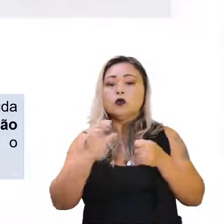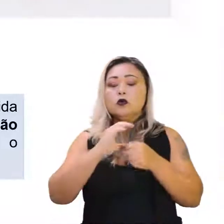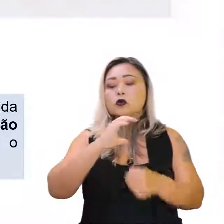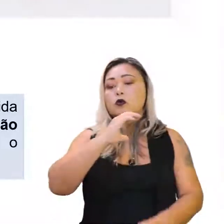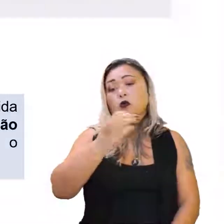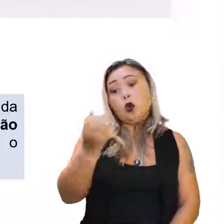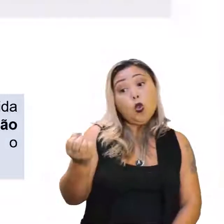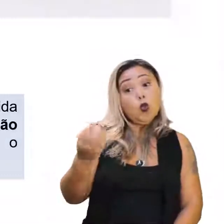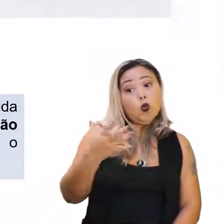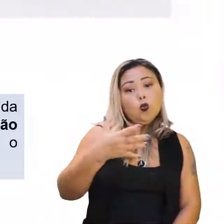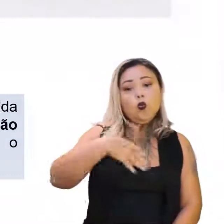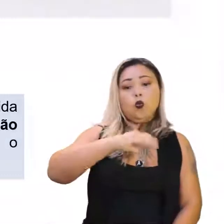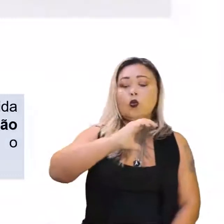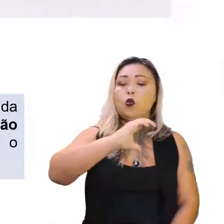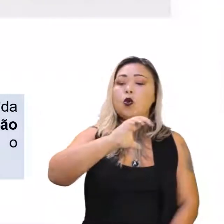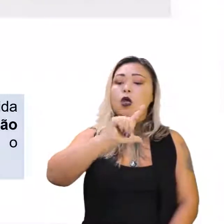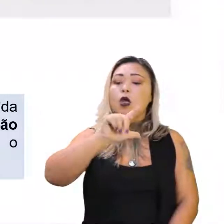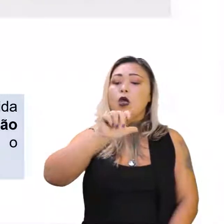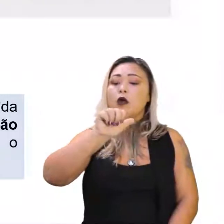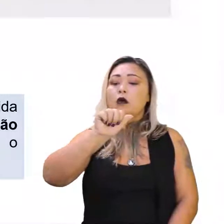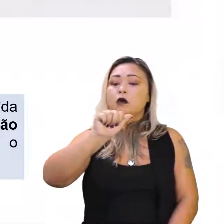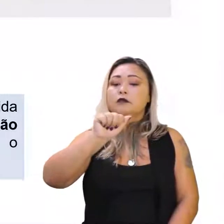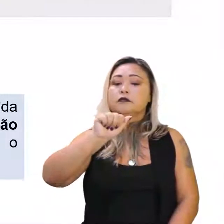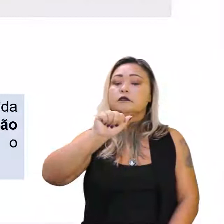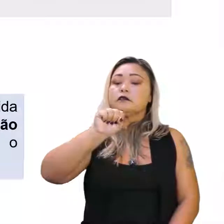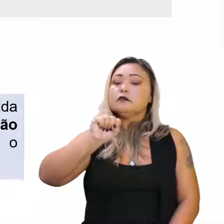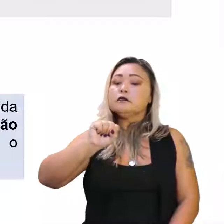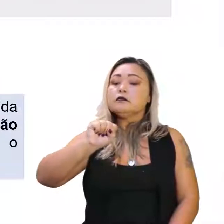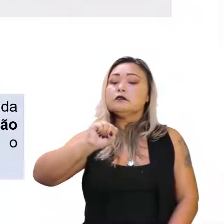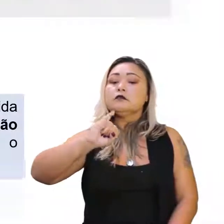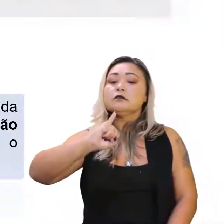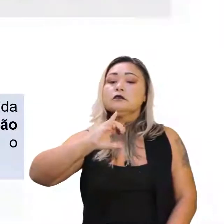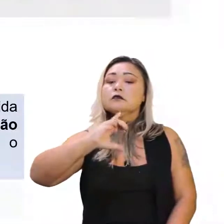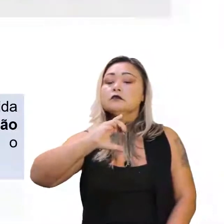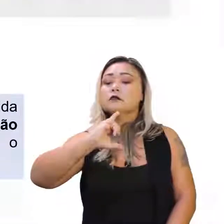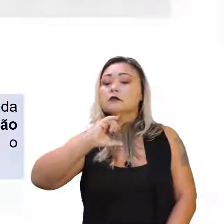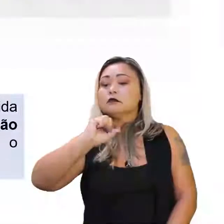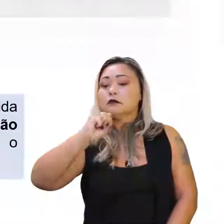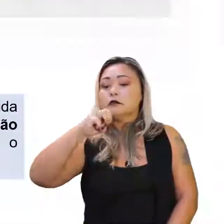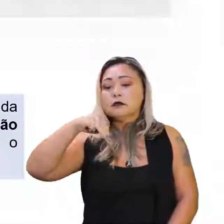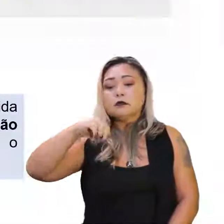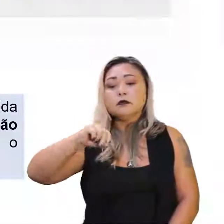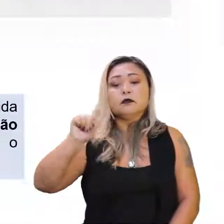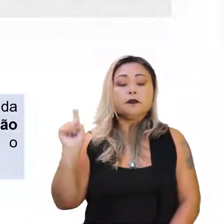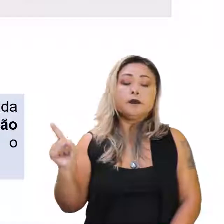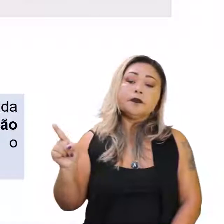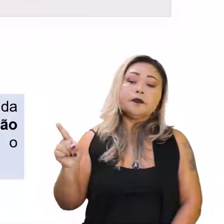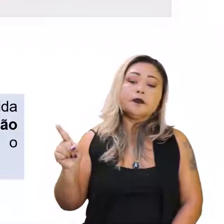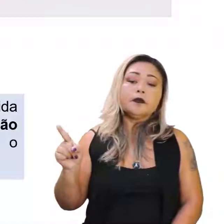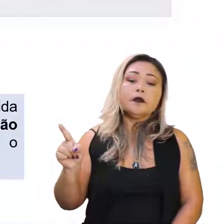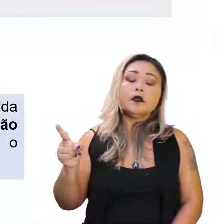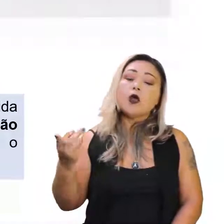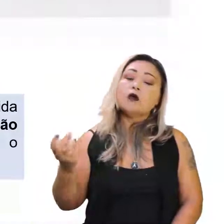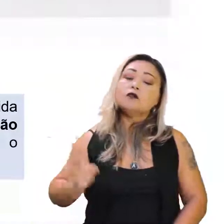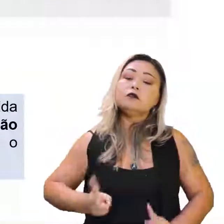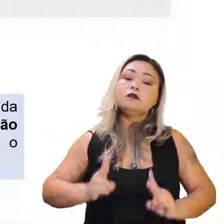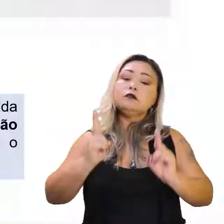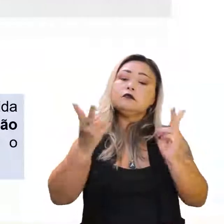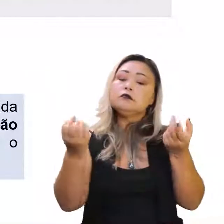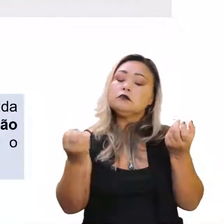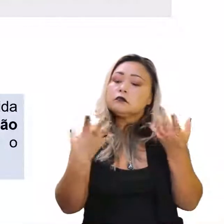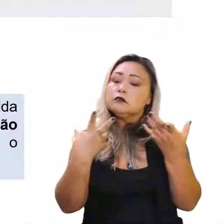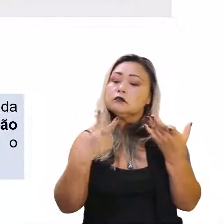o neoclassicismo, como uma volta de alguns valores. Ou seja, o neoclassicismo são os valores de uma nova